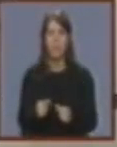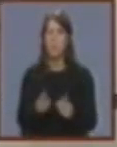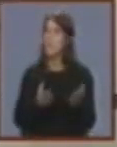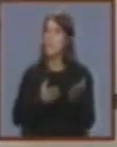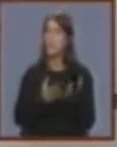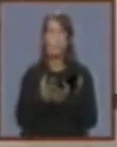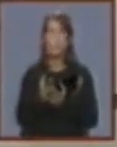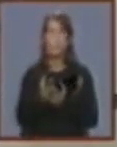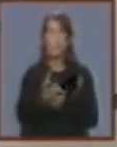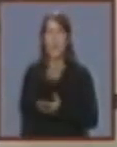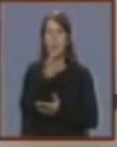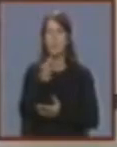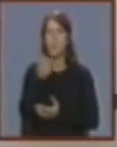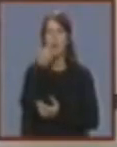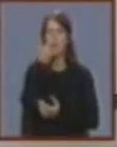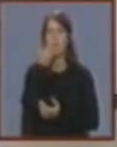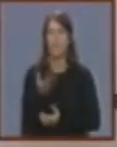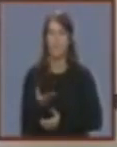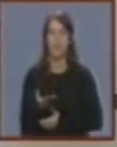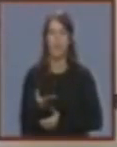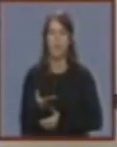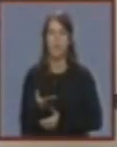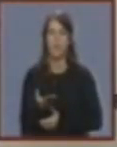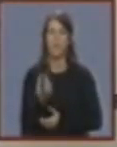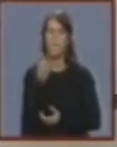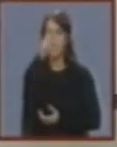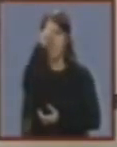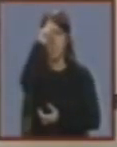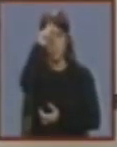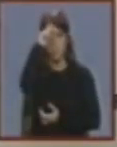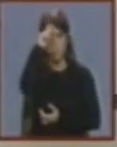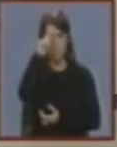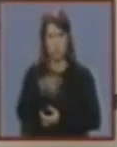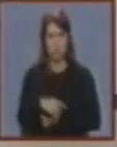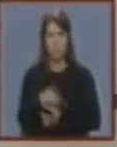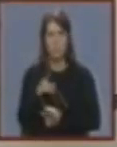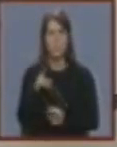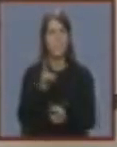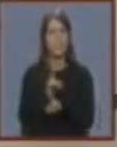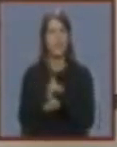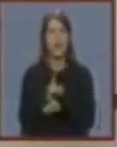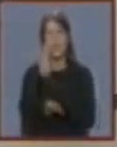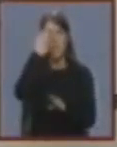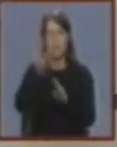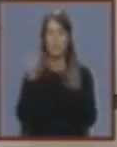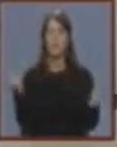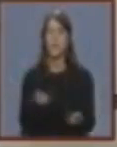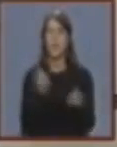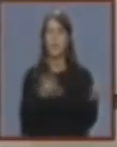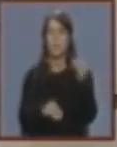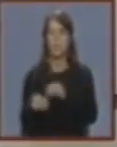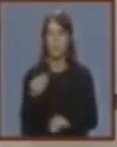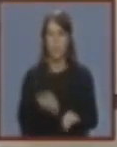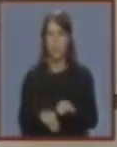recorra ao insulto e à desconsideração pessoal que usou na última campanha eleitoral e que,